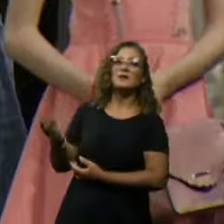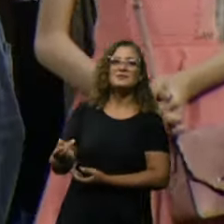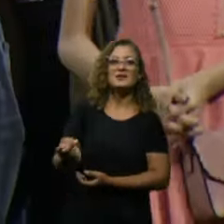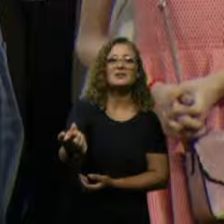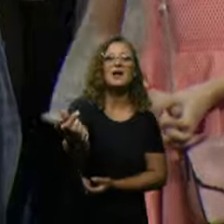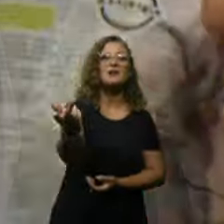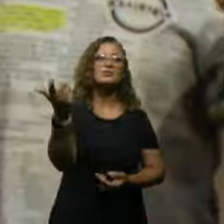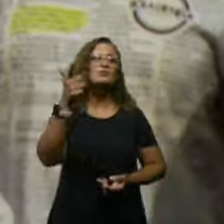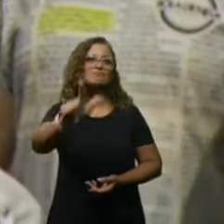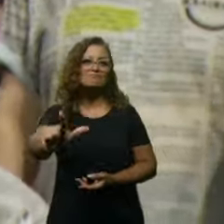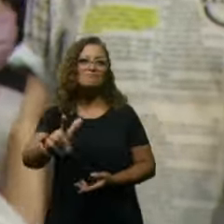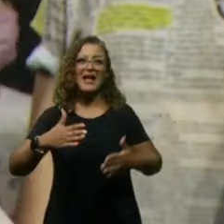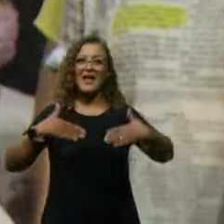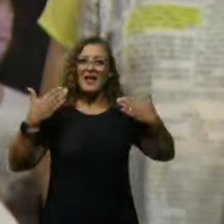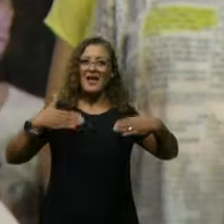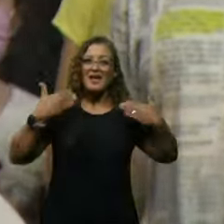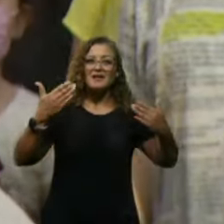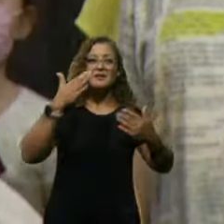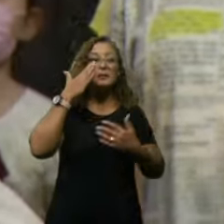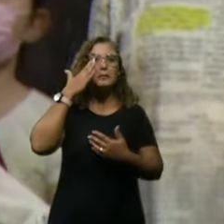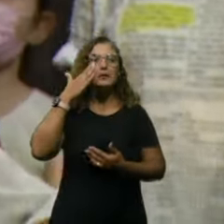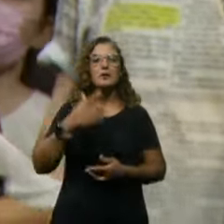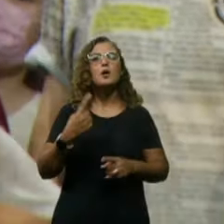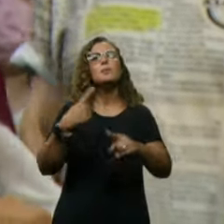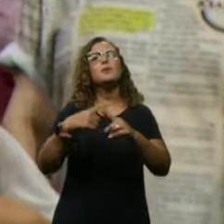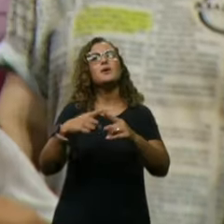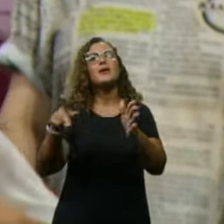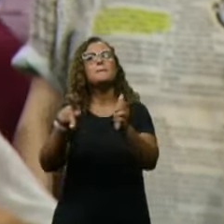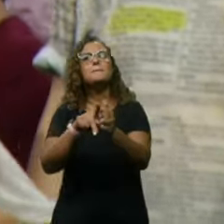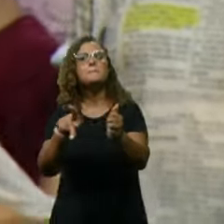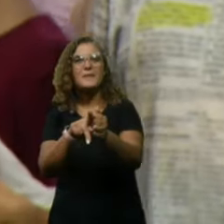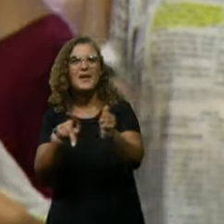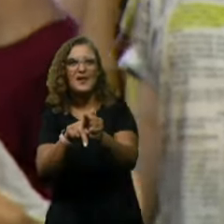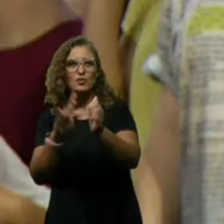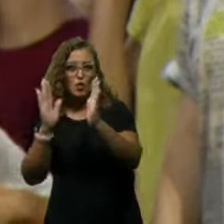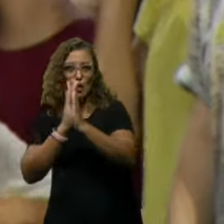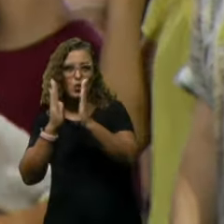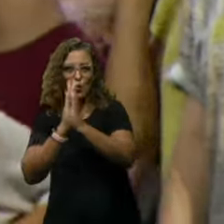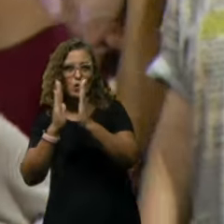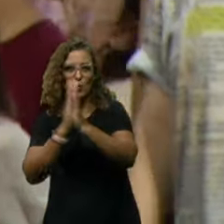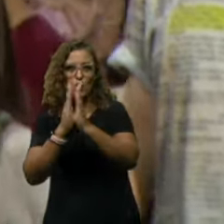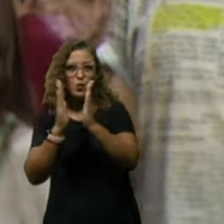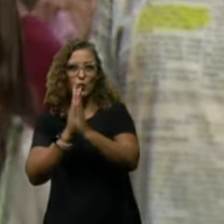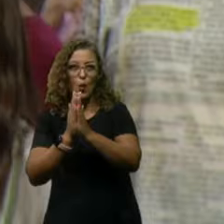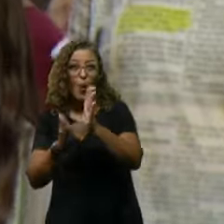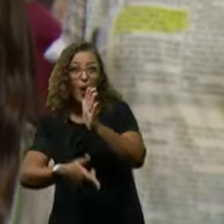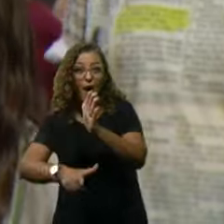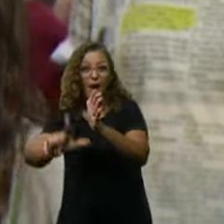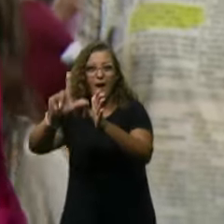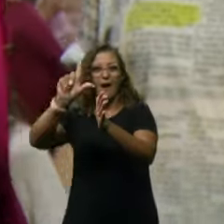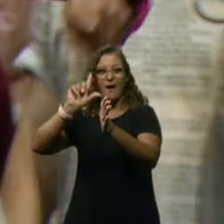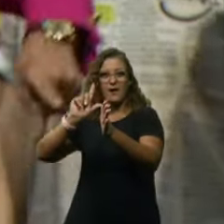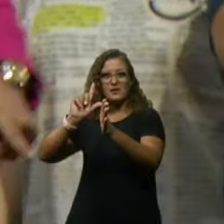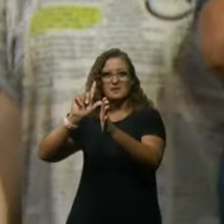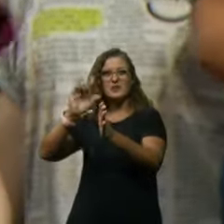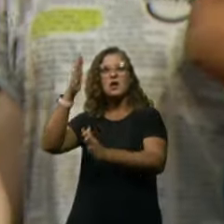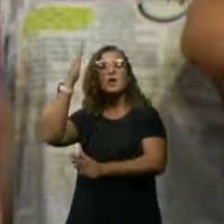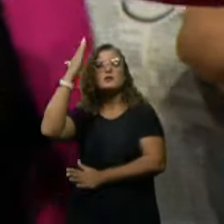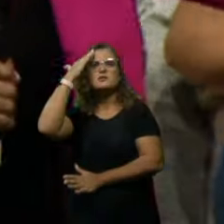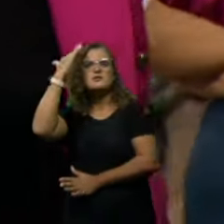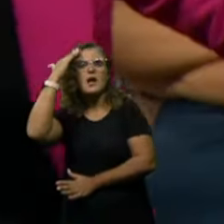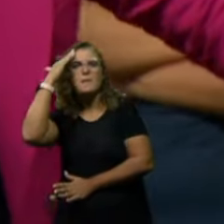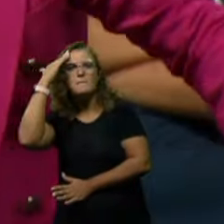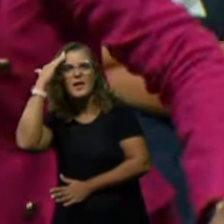por quê que Pedro que hora antes de ter as questões da eternidade na mente nega